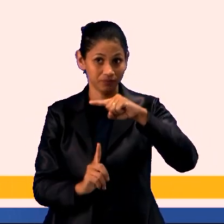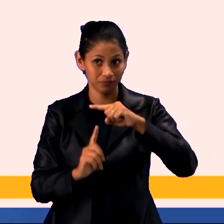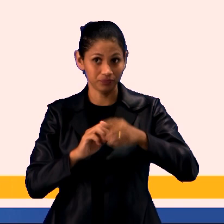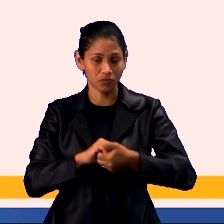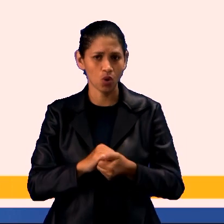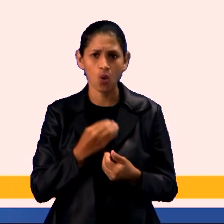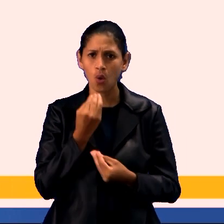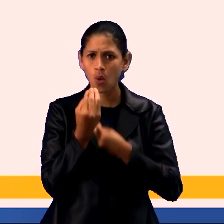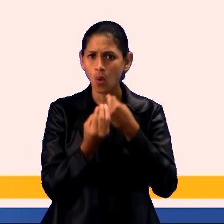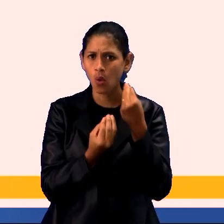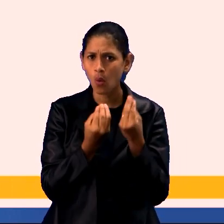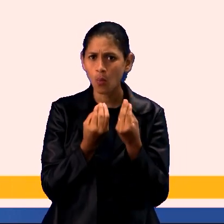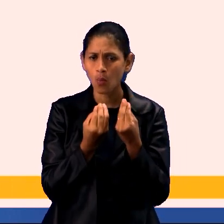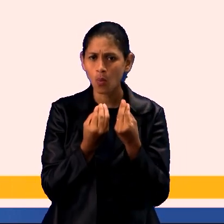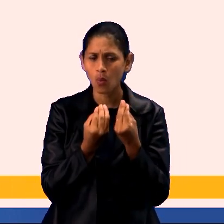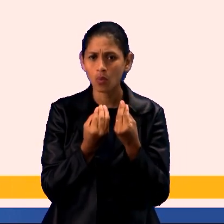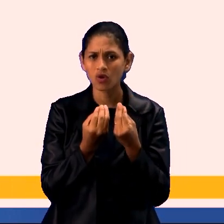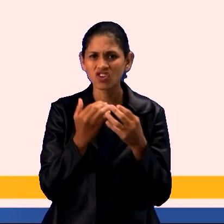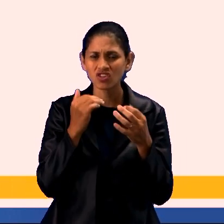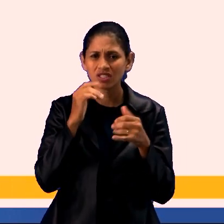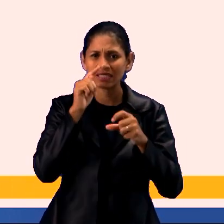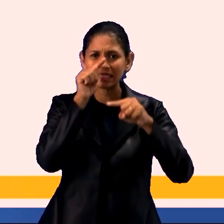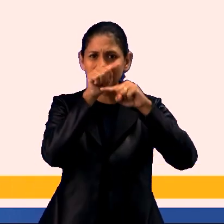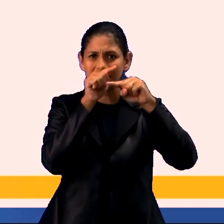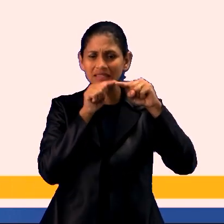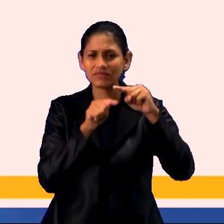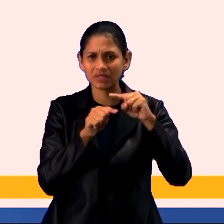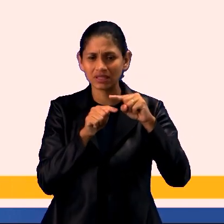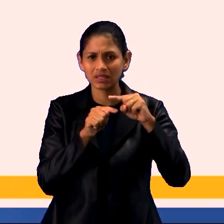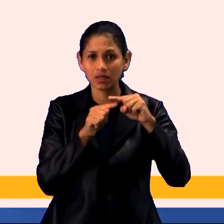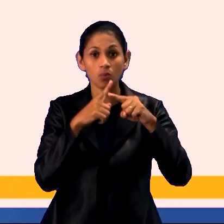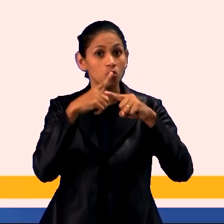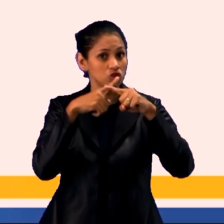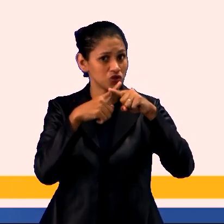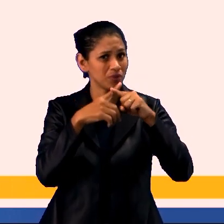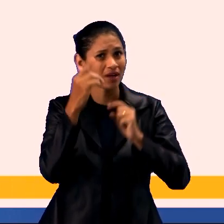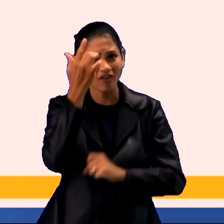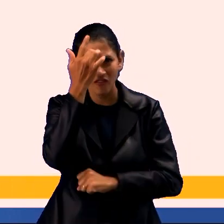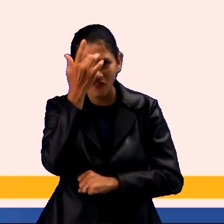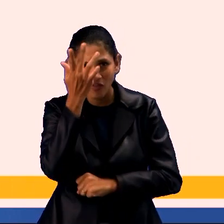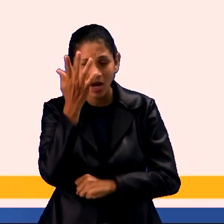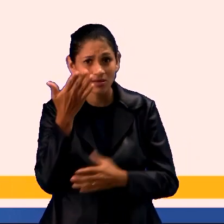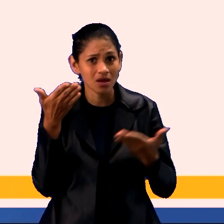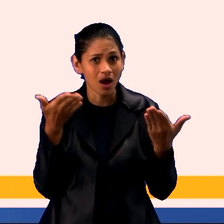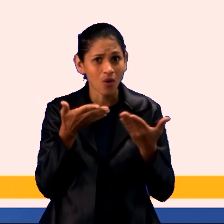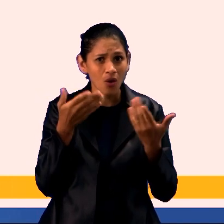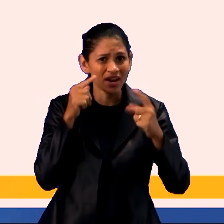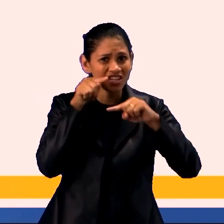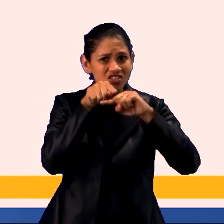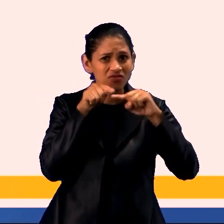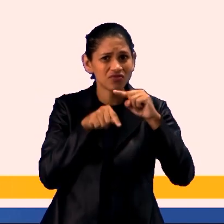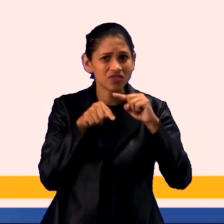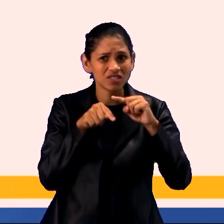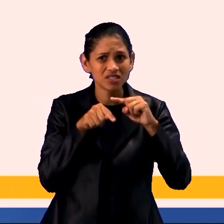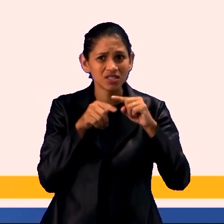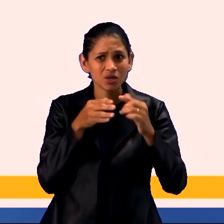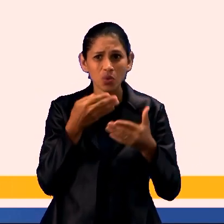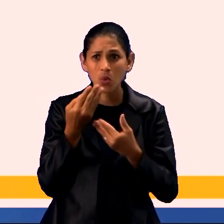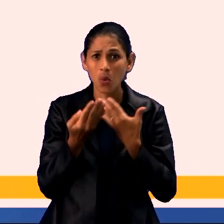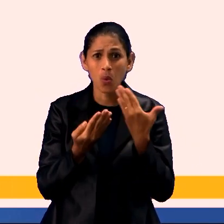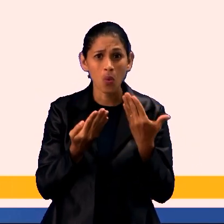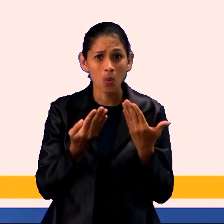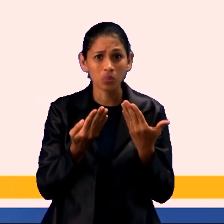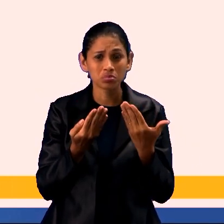2 frações? Multiplicar foi muito fácil, só multiplico numerador por numerador, denominador por denominador. Mas